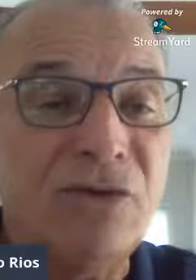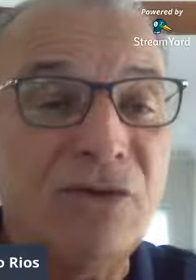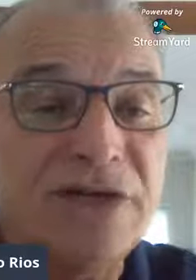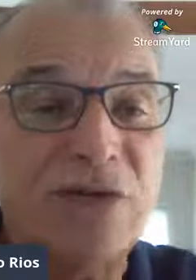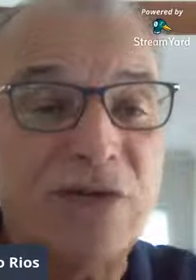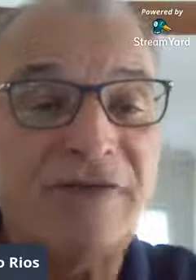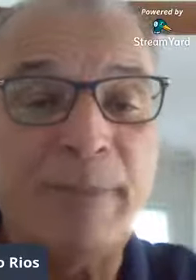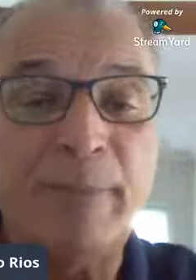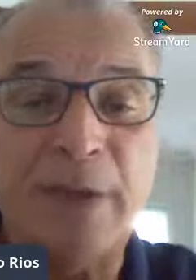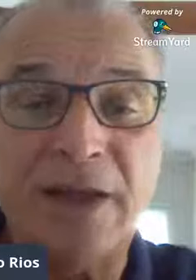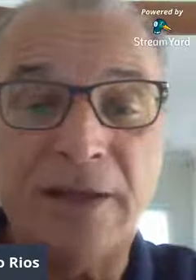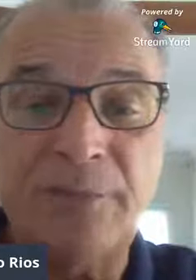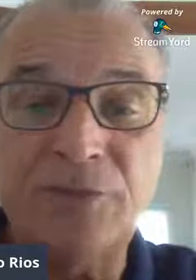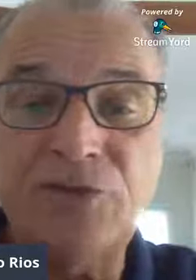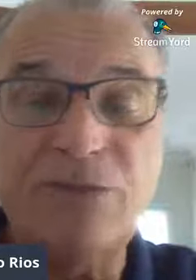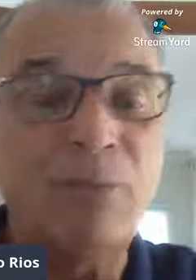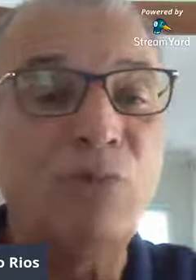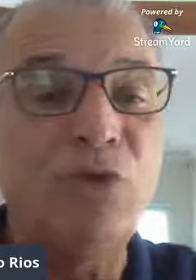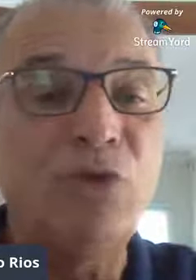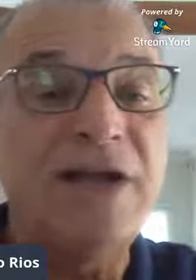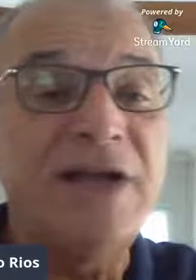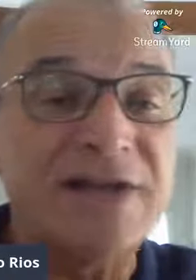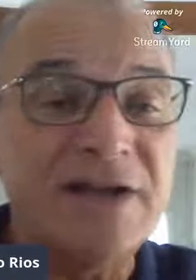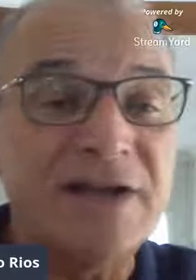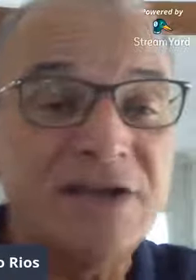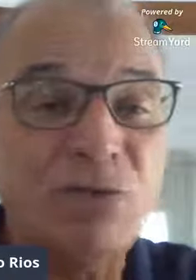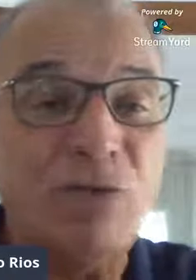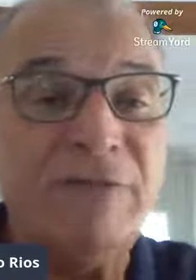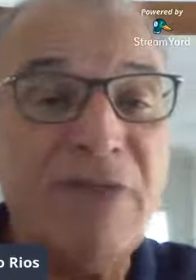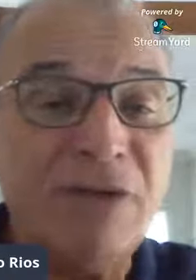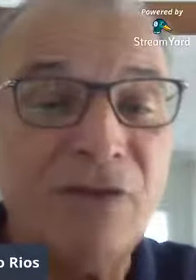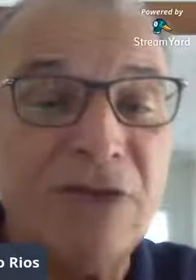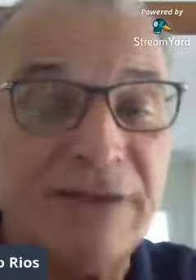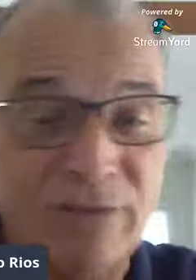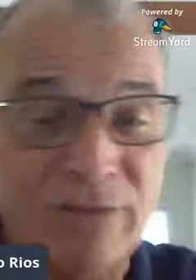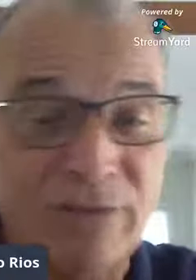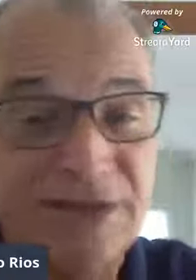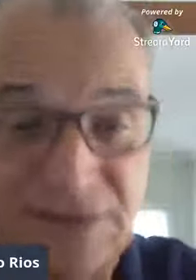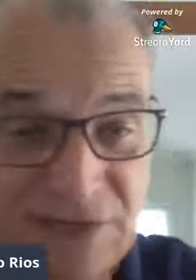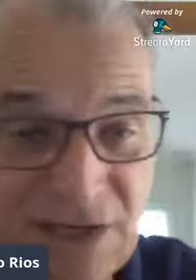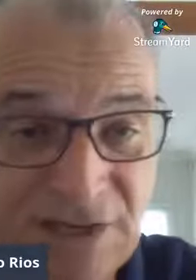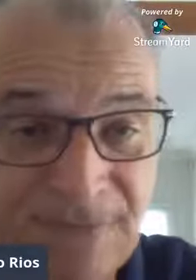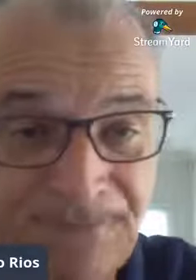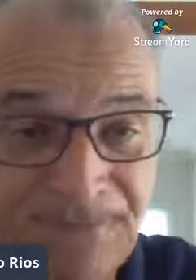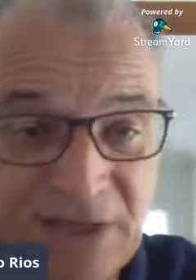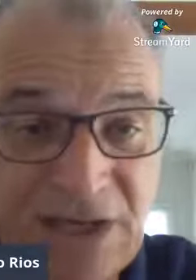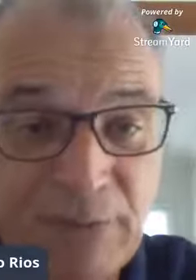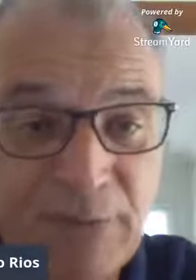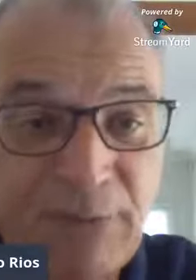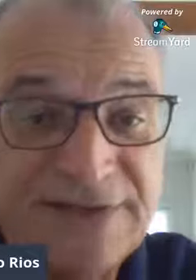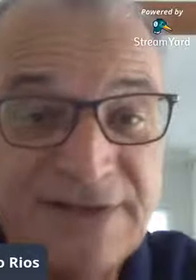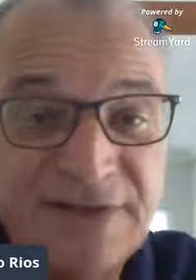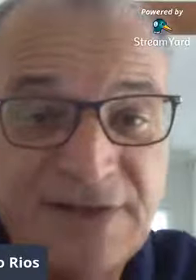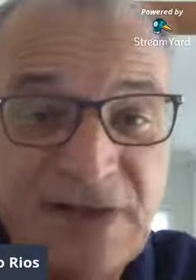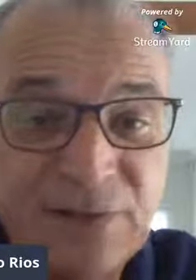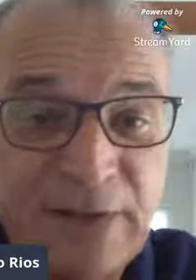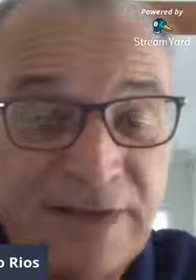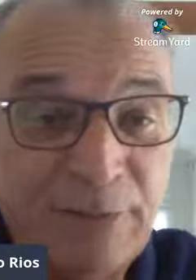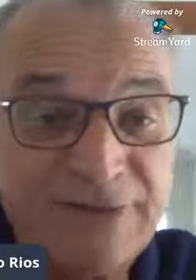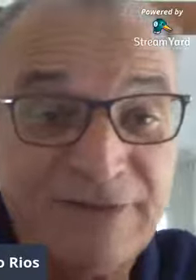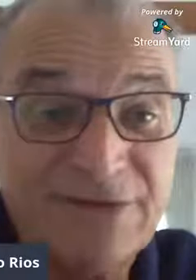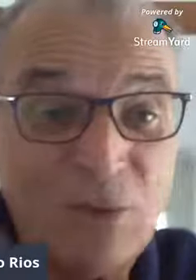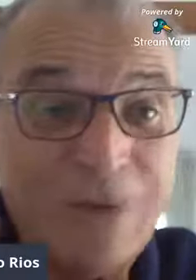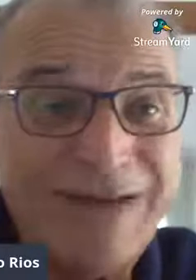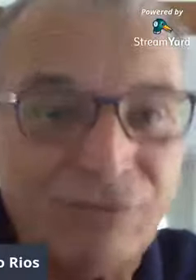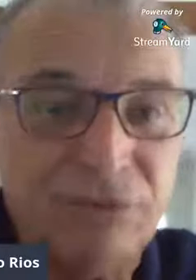ser censurado, de uma mudança, de um movimento que estava começando a existir, que precisava ser respeitado, precisava